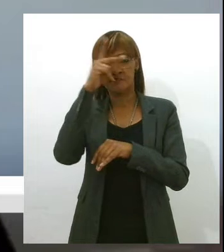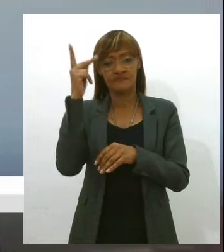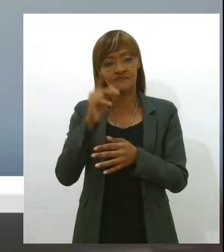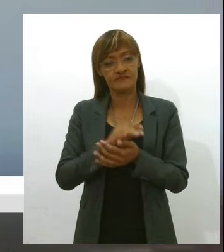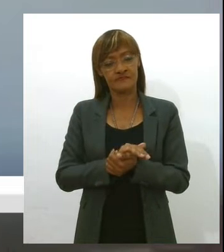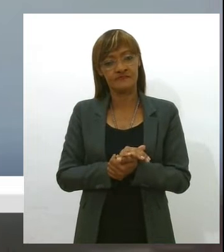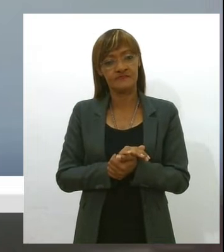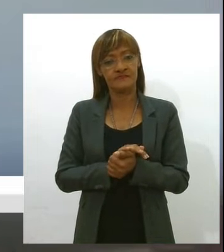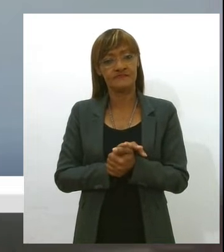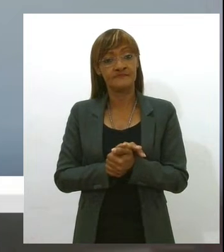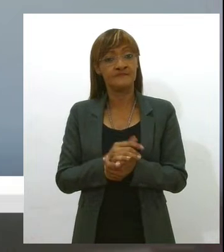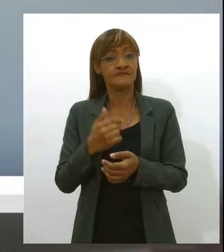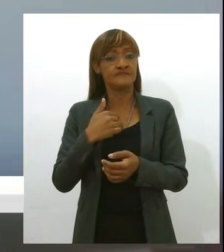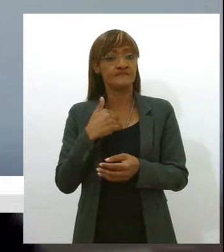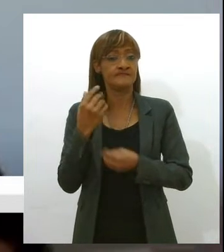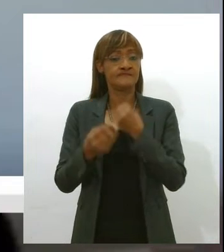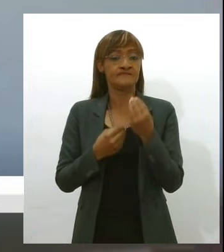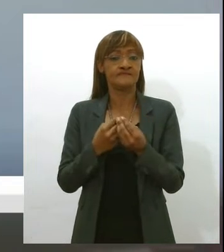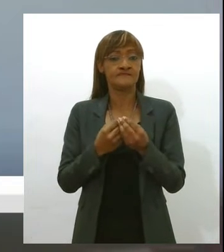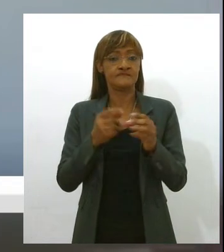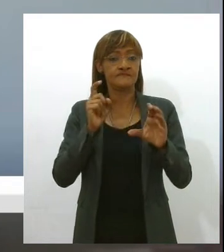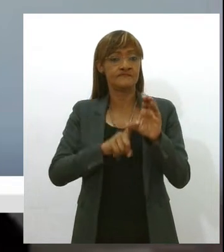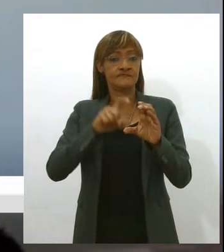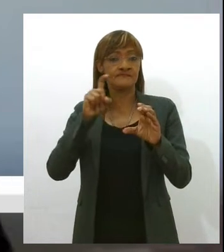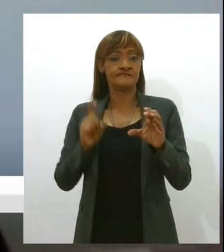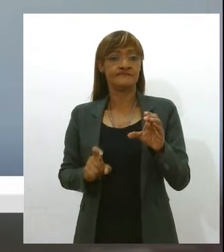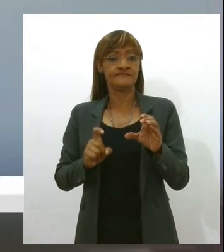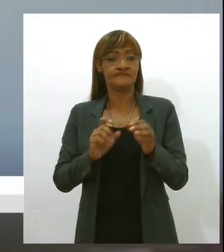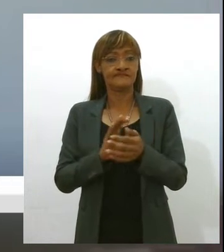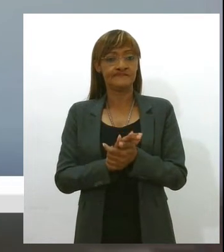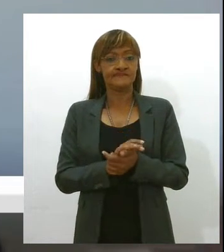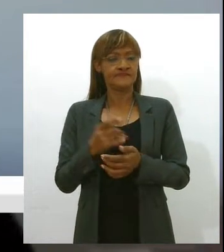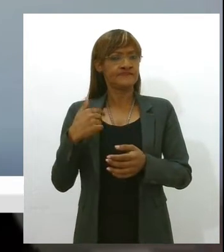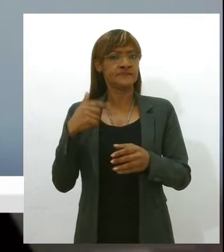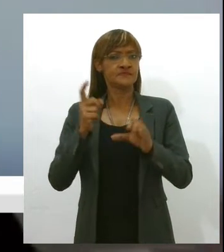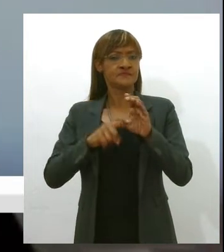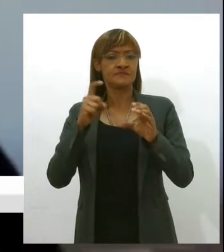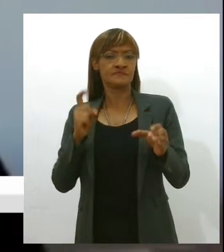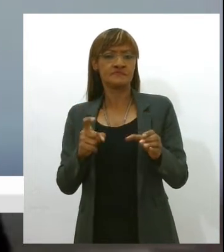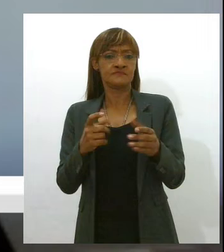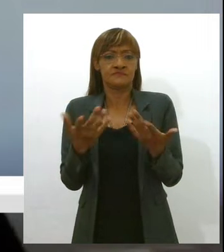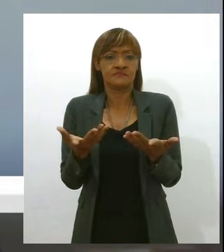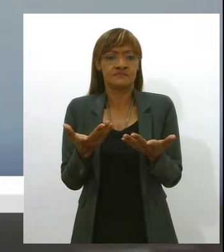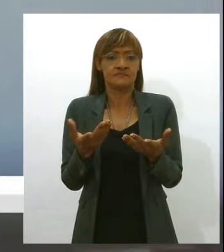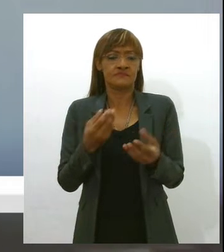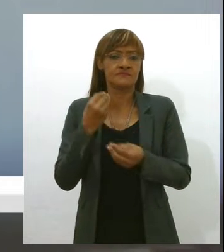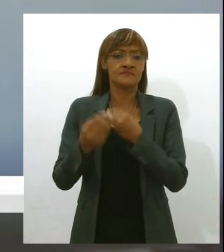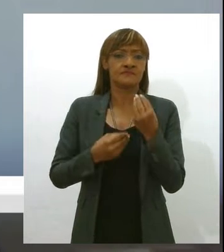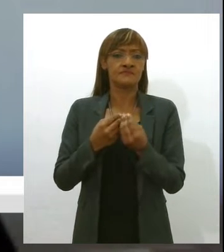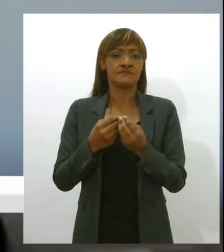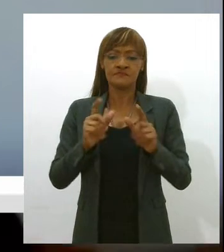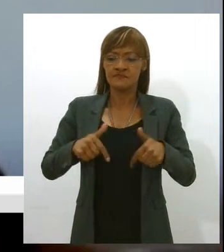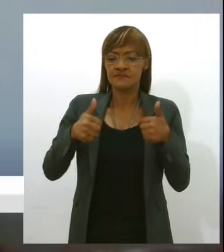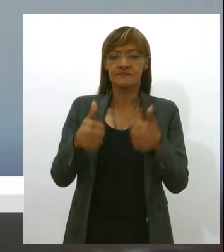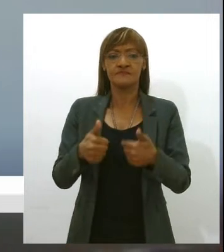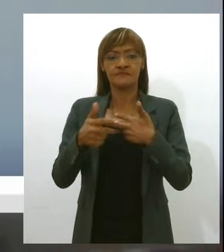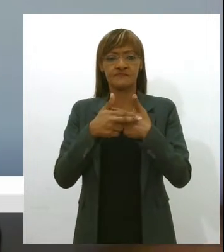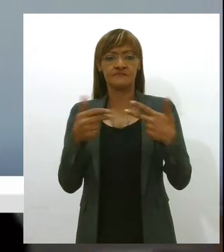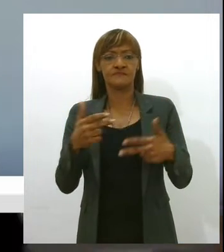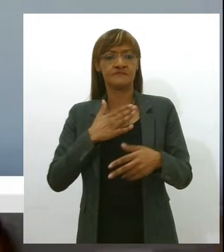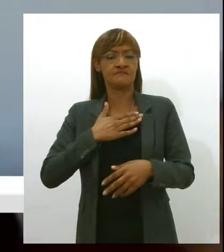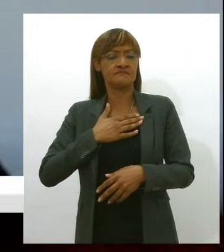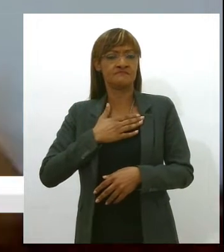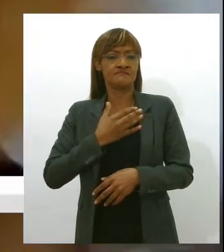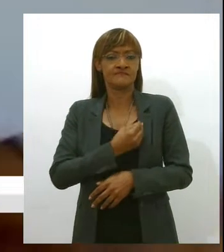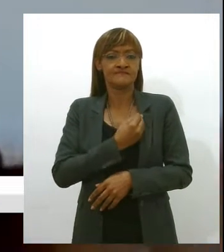com independência, assim, eu sempre me considerei um cara muito independente, que corro atrás das minhas coisas, faço minhas coisas, faça você mesmo,